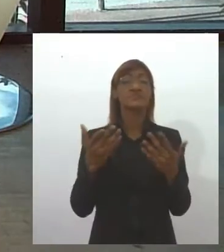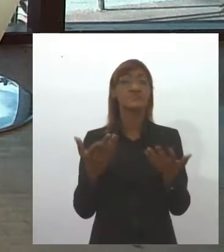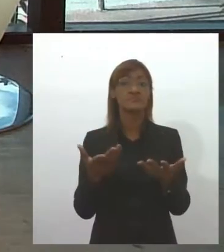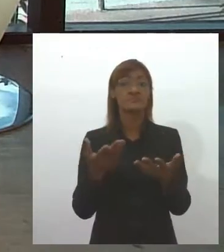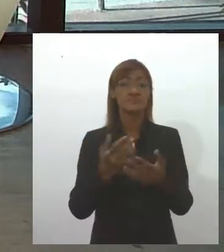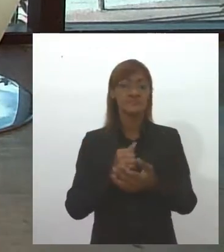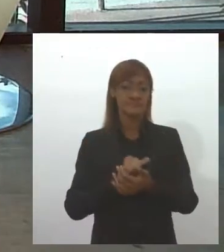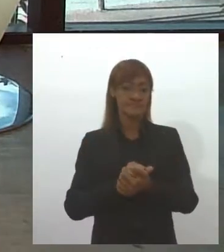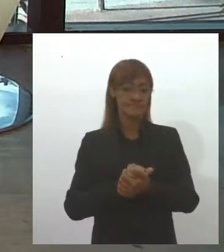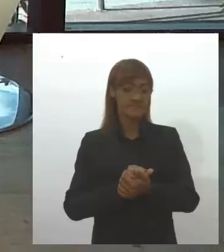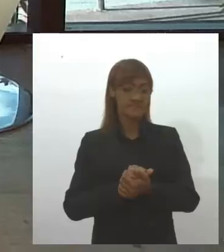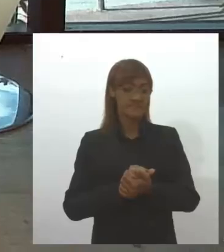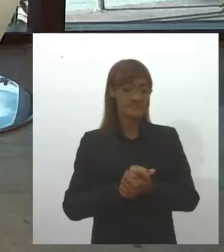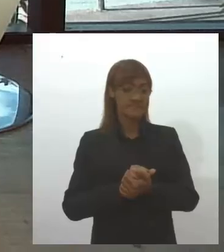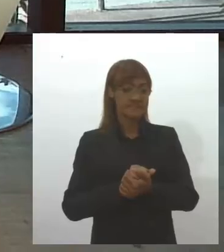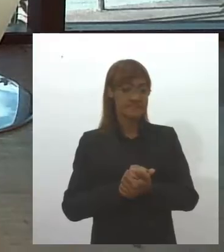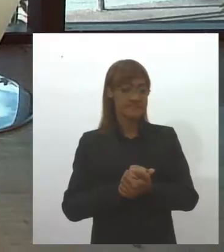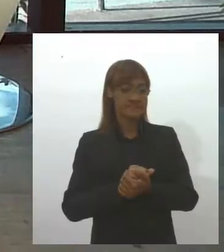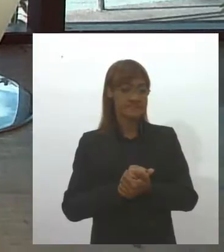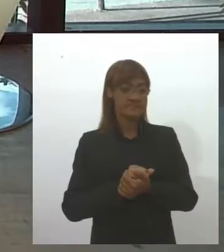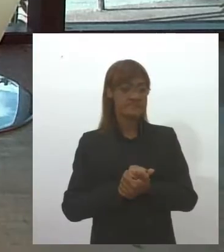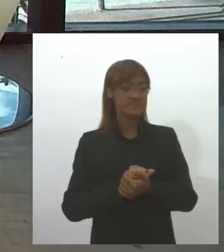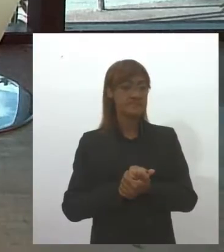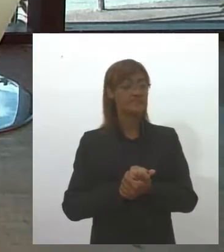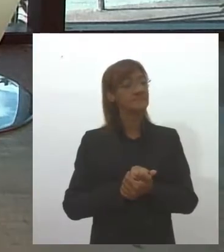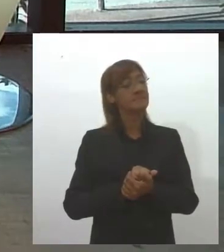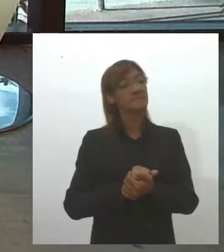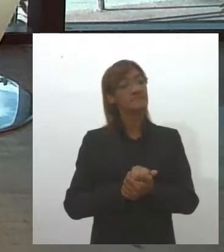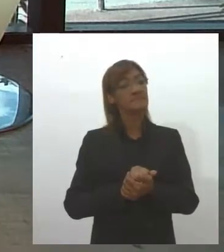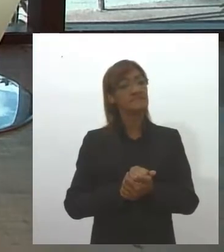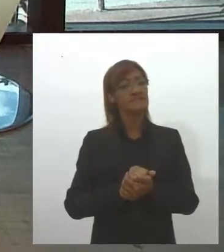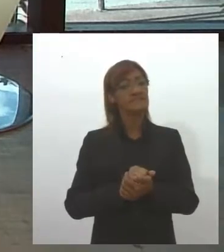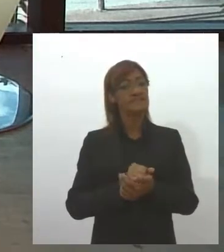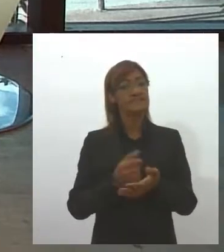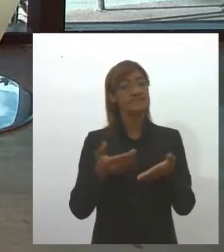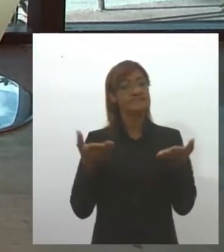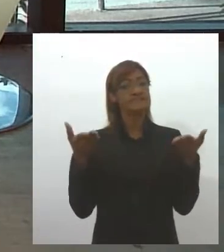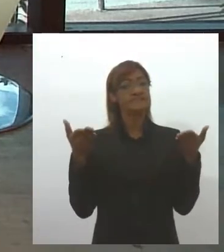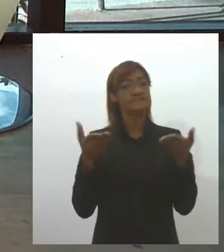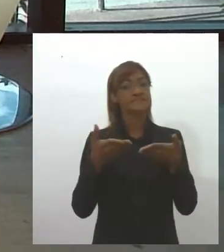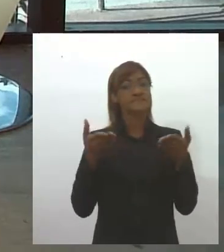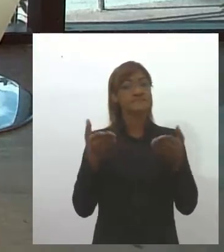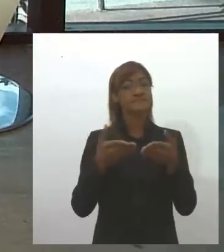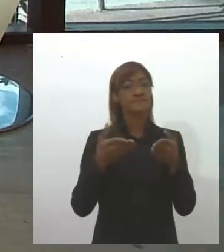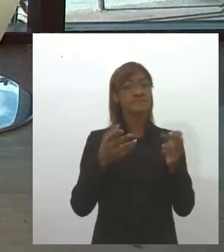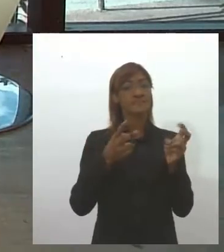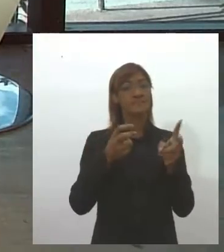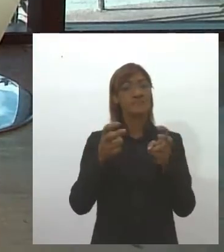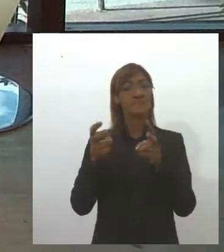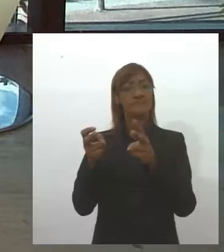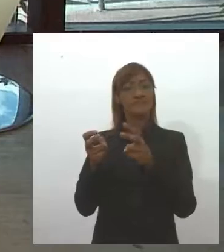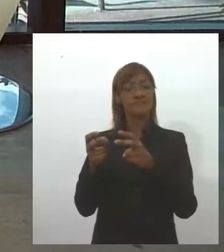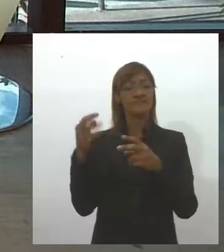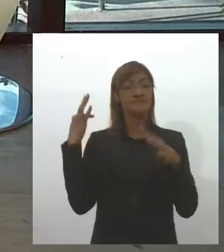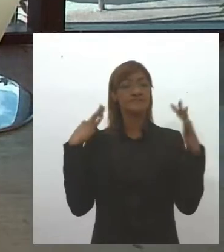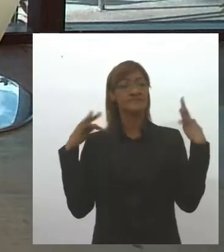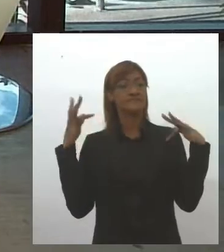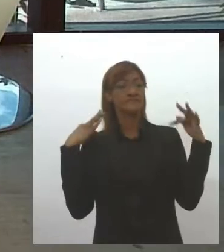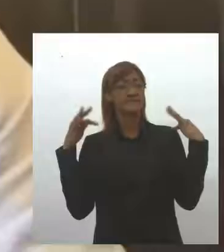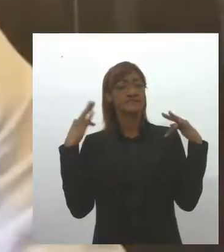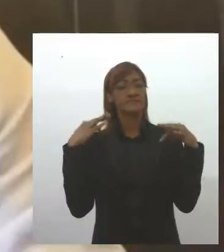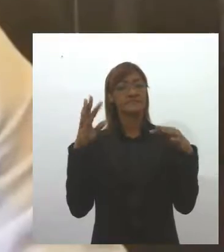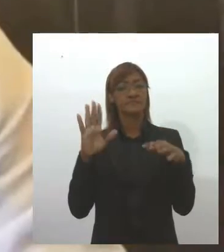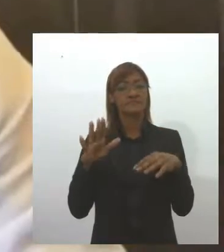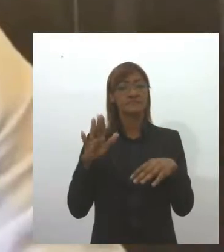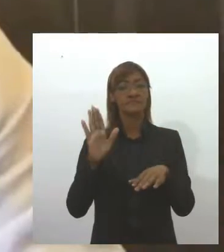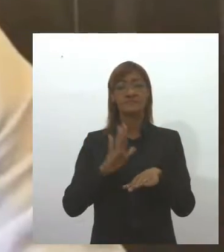recuperação. Cara, a gente vê uma retomada lenta do setor, né? O setor de turismo foi um dos mais